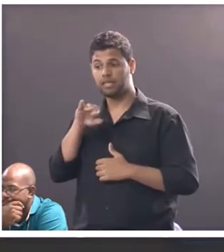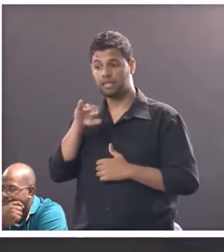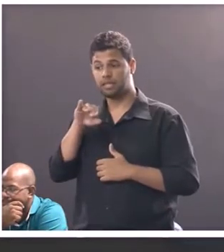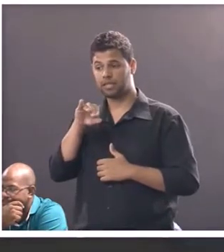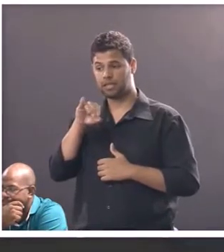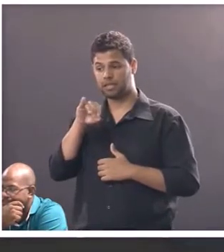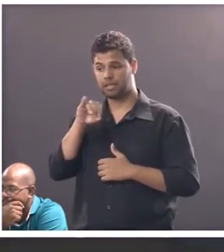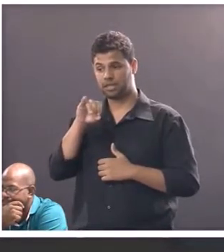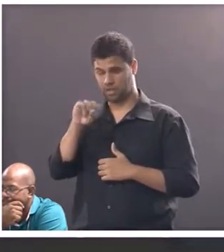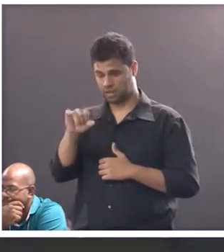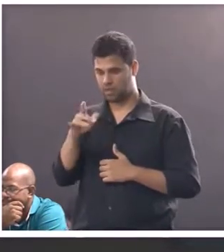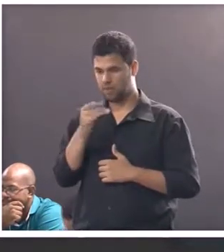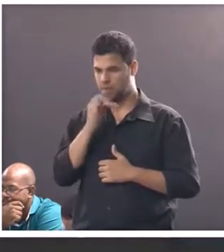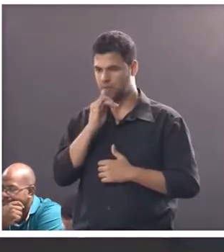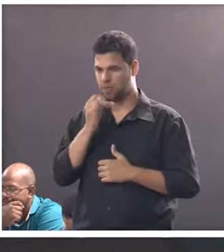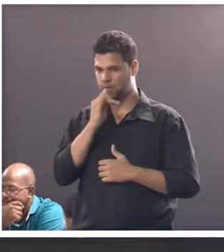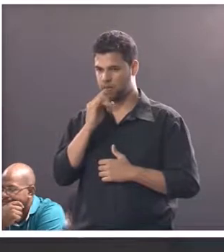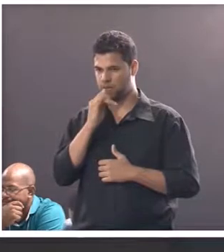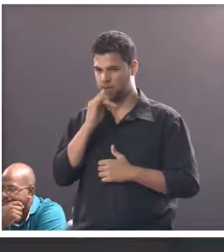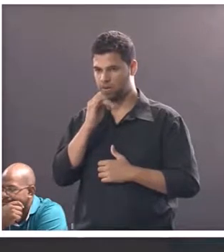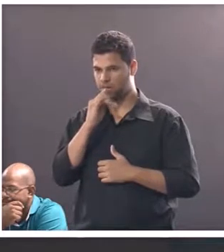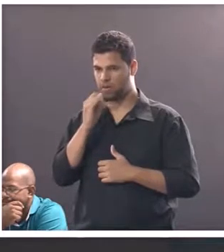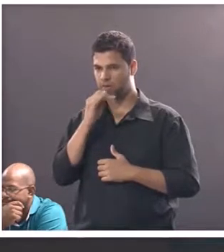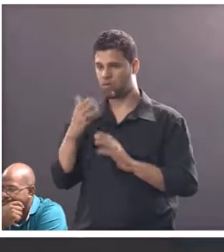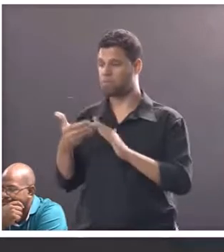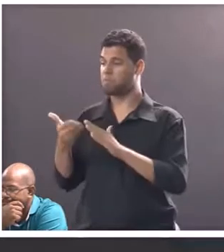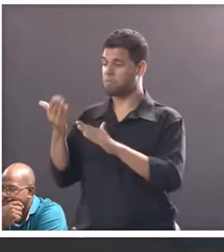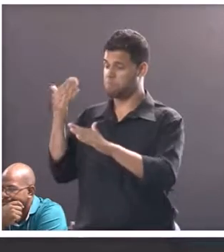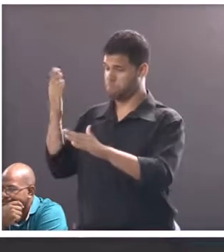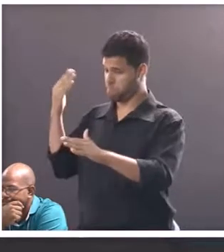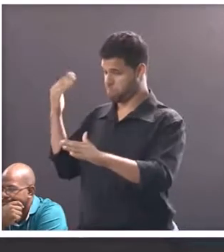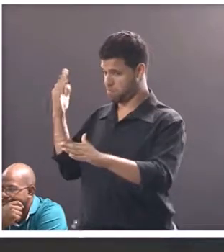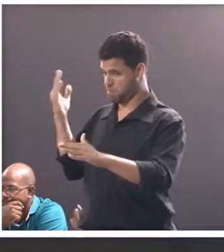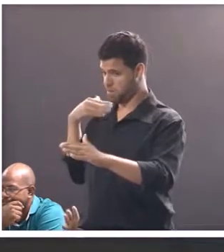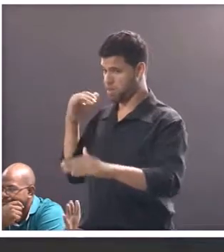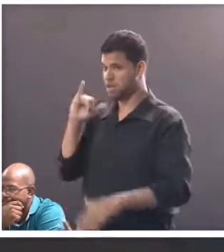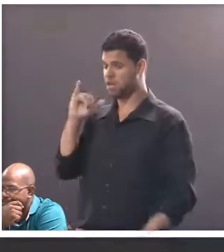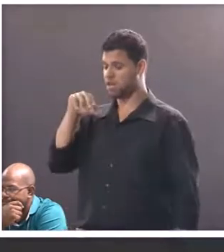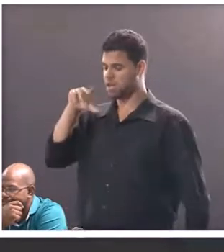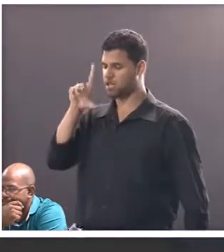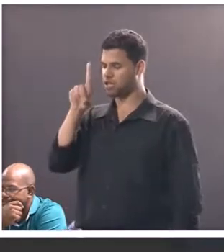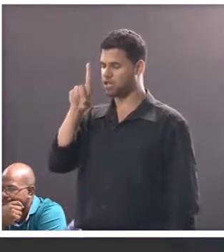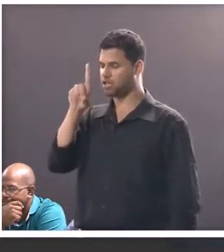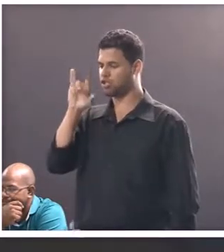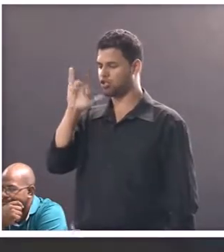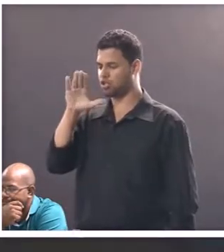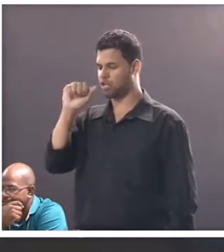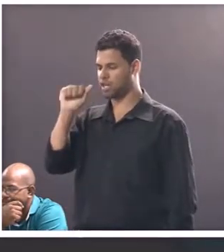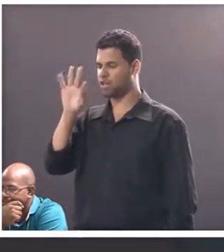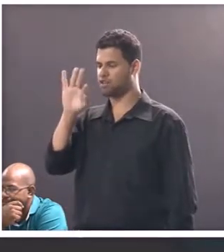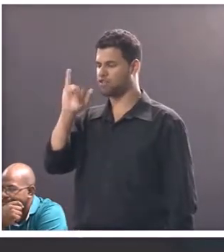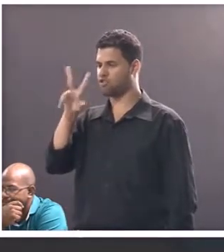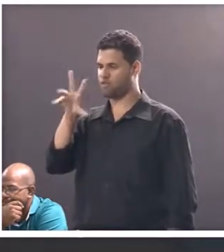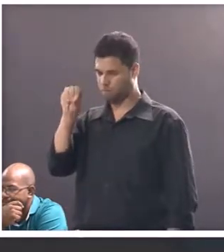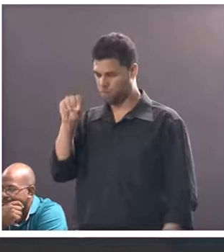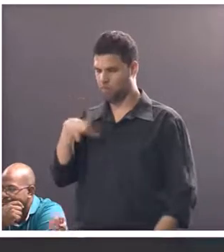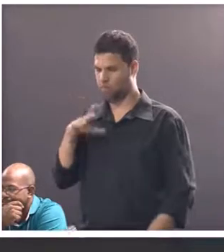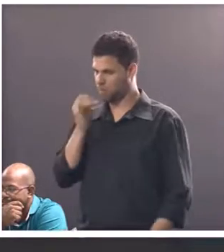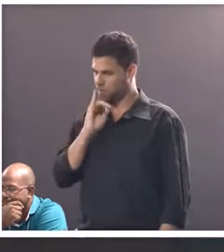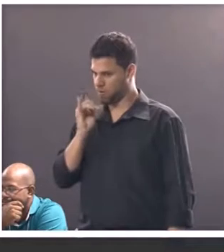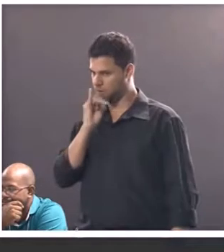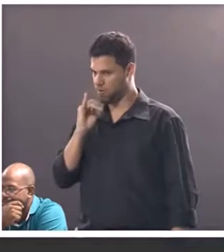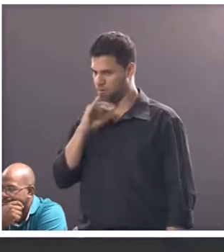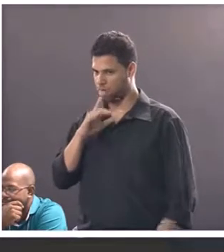modo indicativo, que é o mais utilizado, que representa a ação exata do fato.